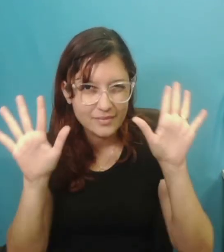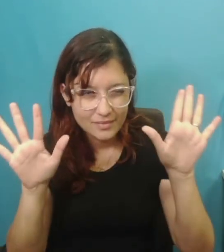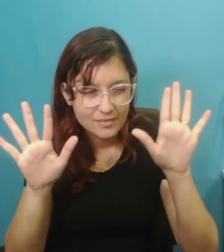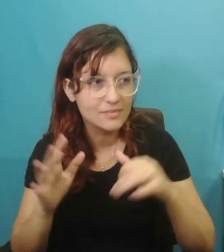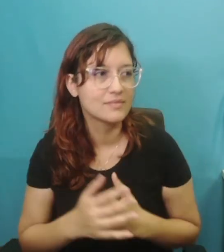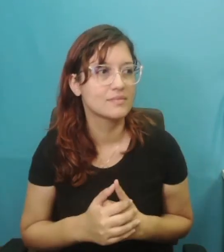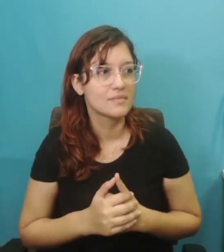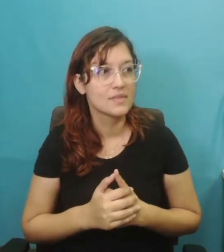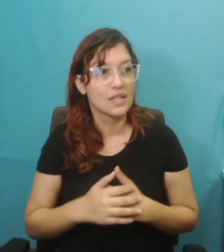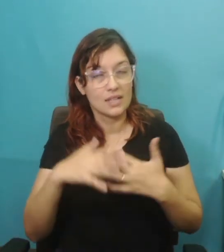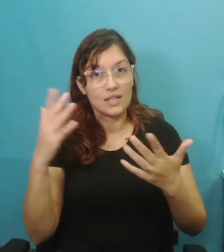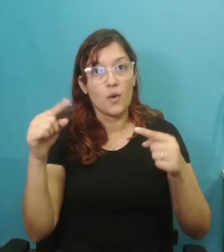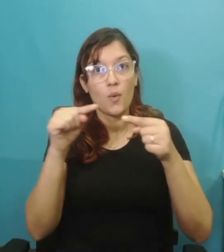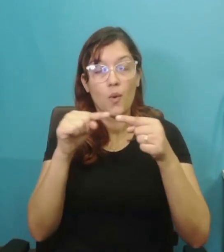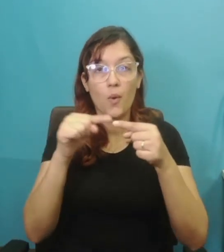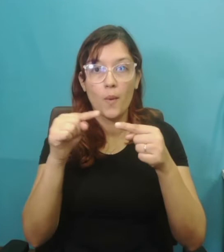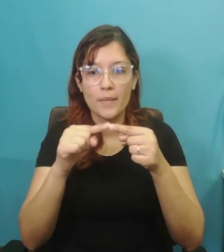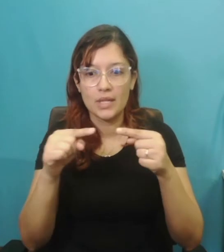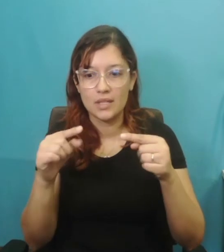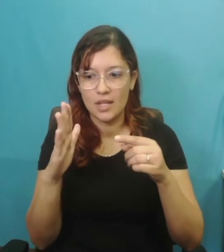segundo. Ficou claro?